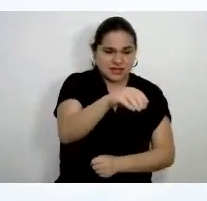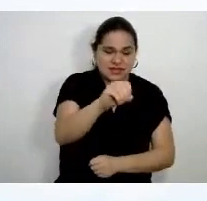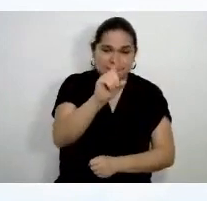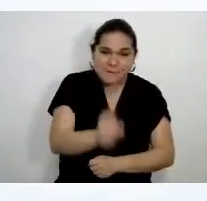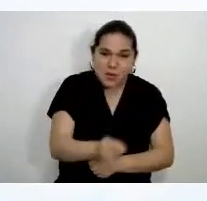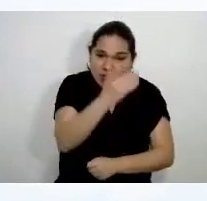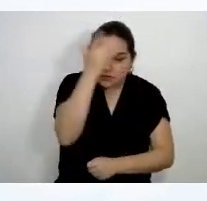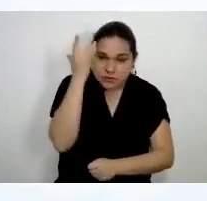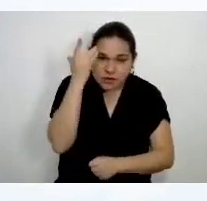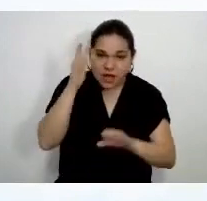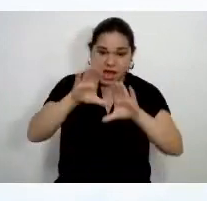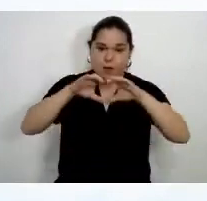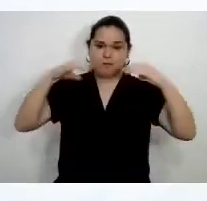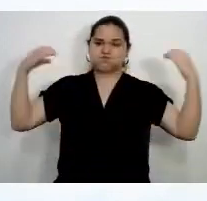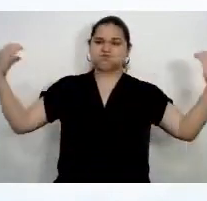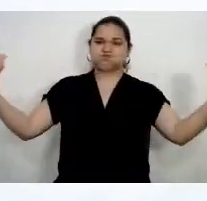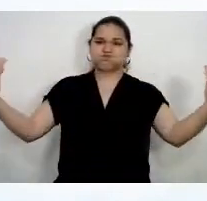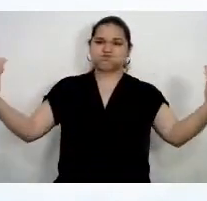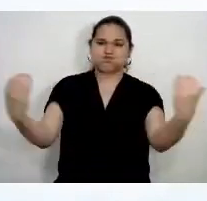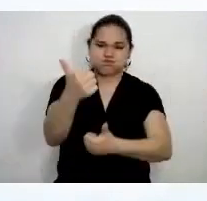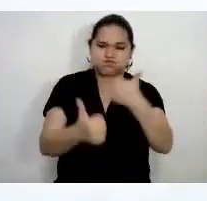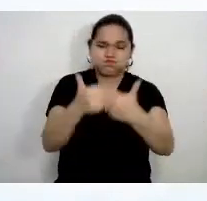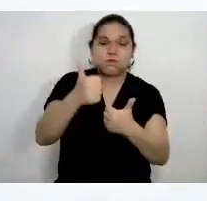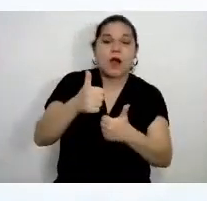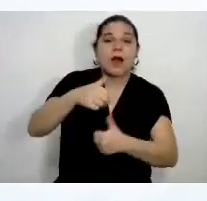dessas pessoas que estão sofrendo, né?